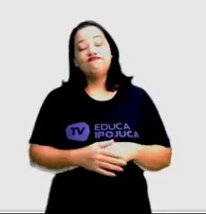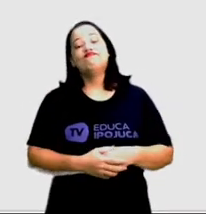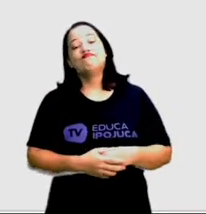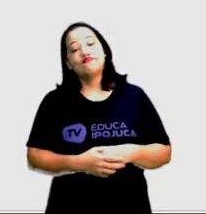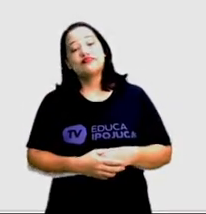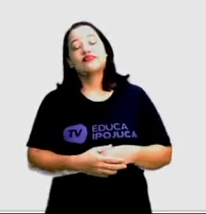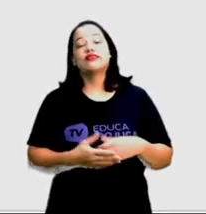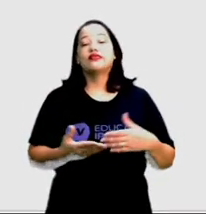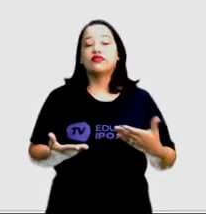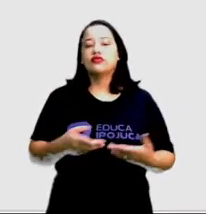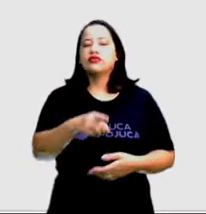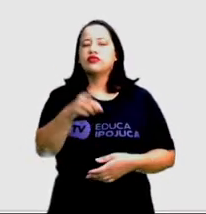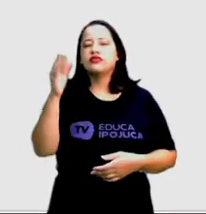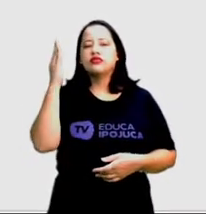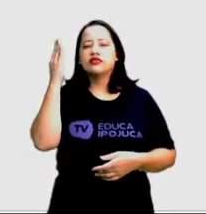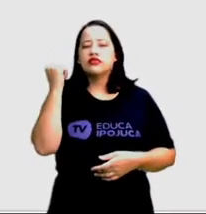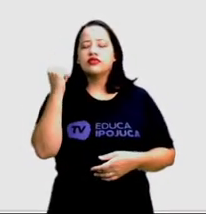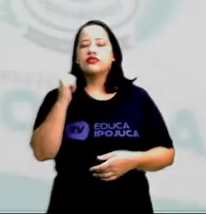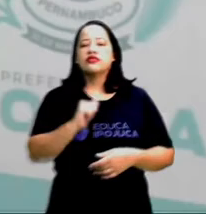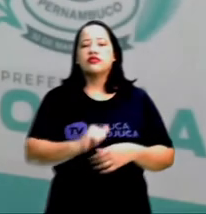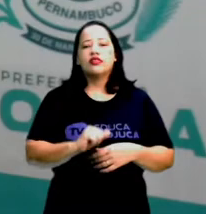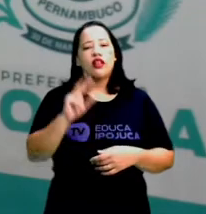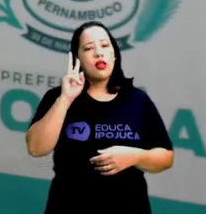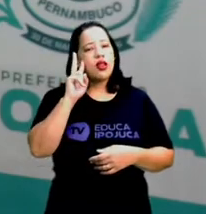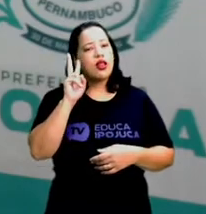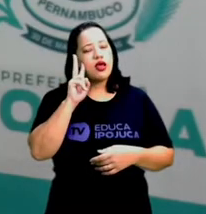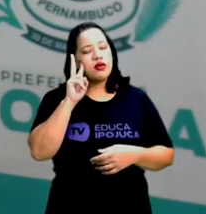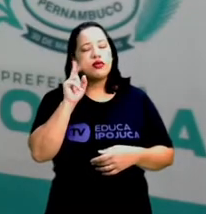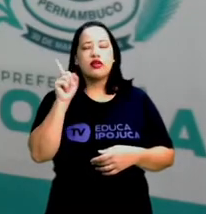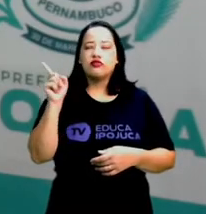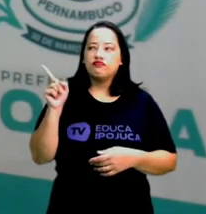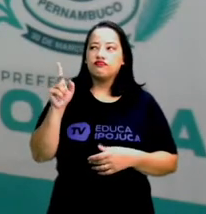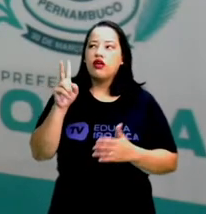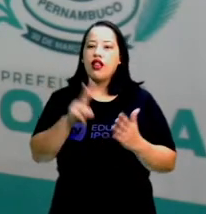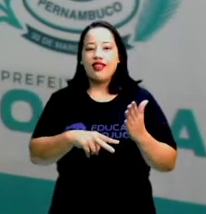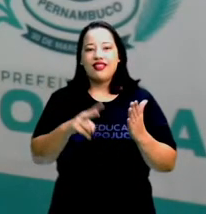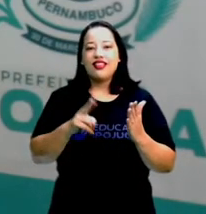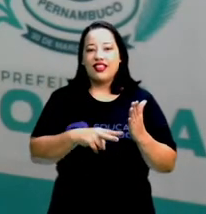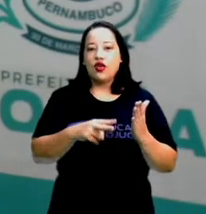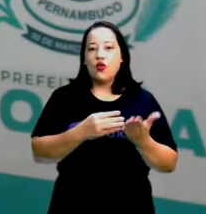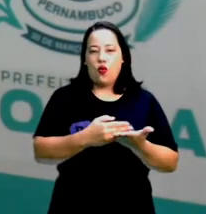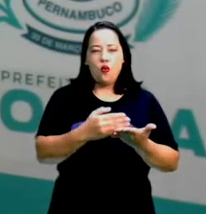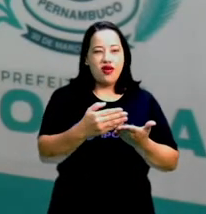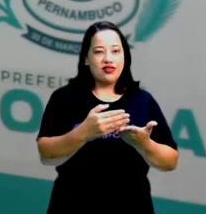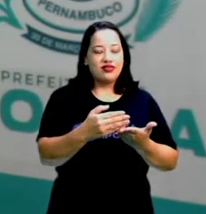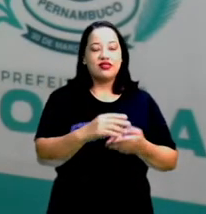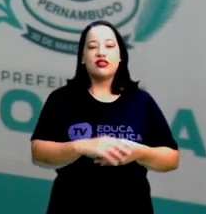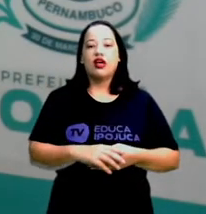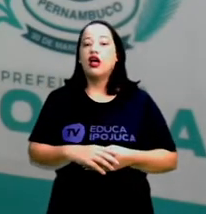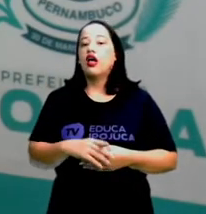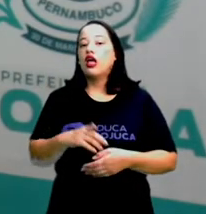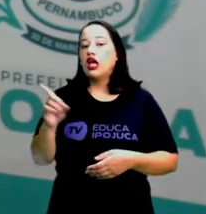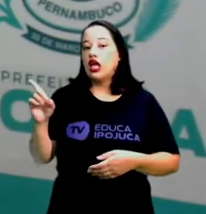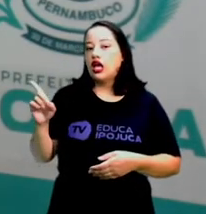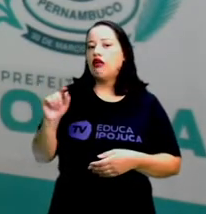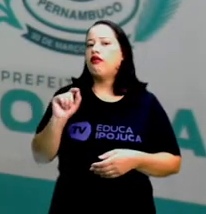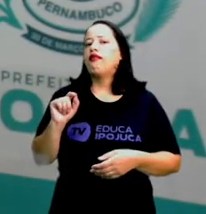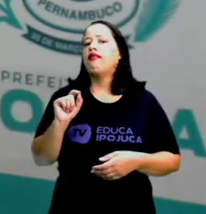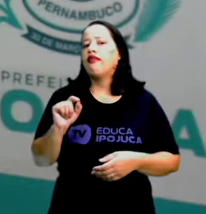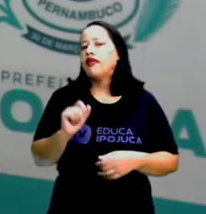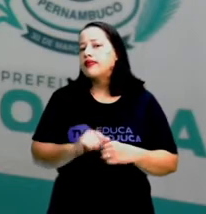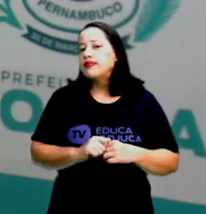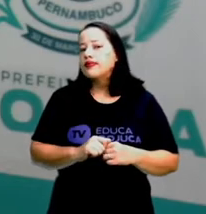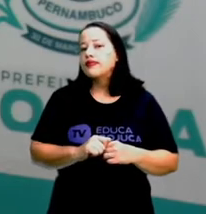vocês lembram, crianças, que o convite que a gente leu no início da nossa aula, ele foi feito por